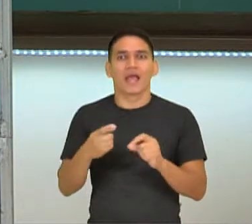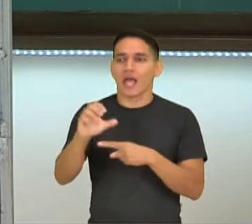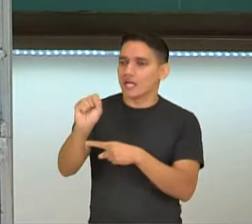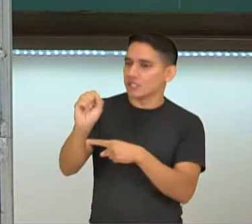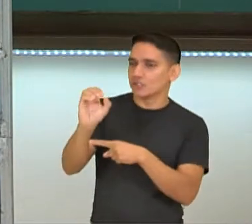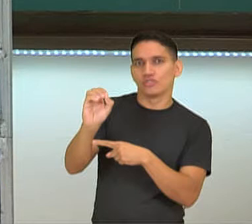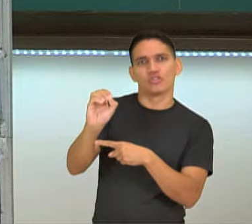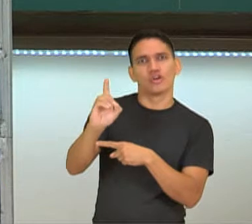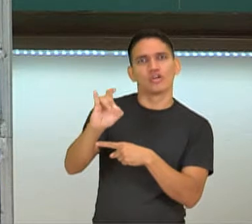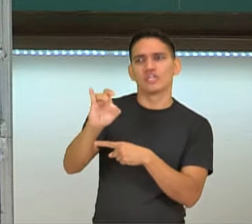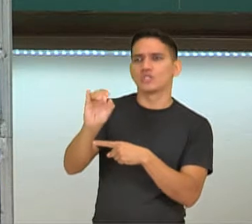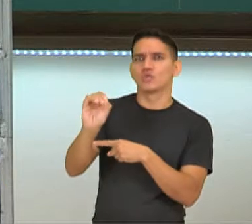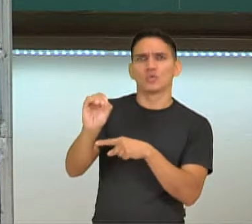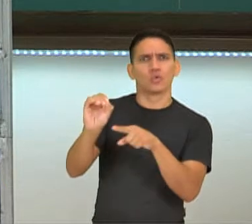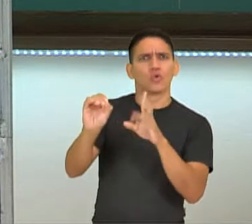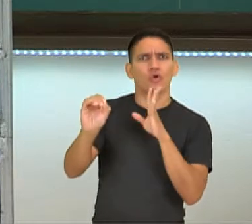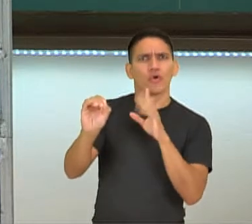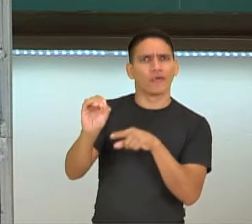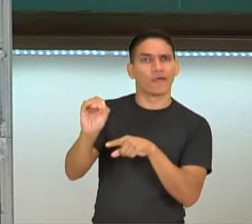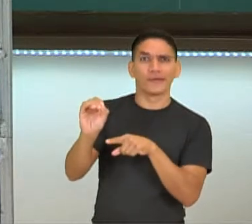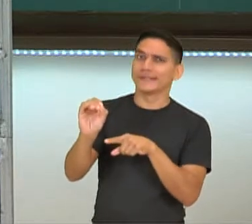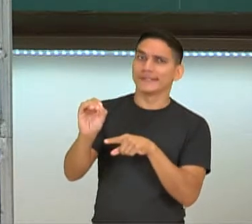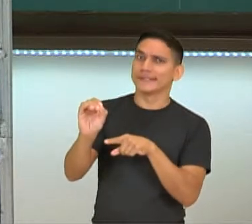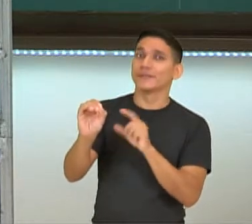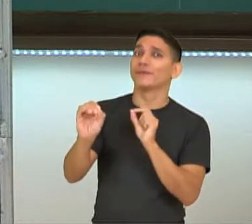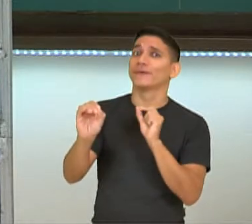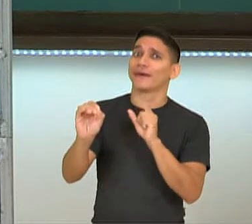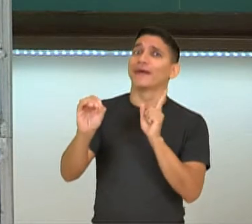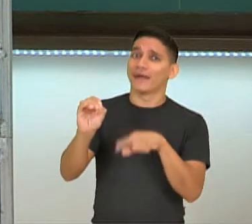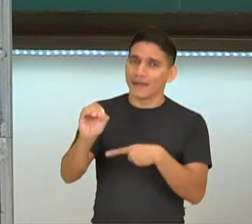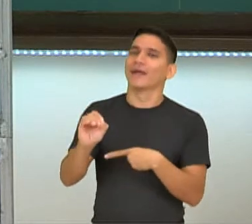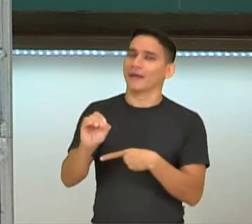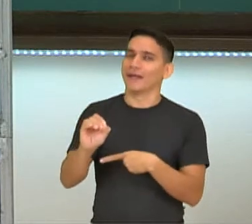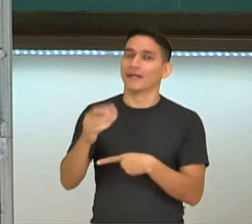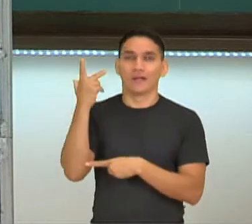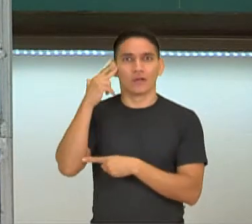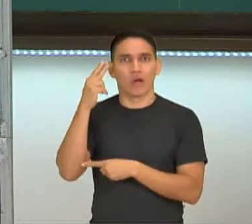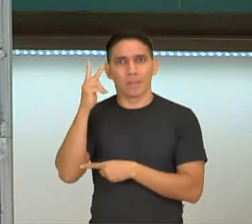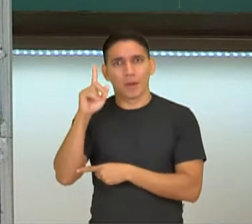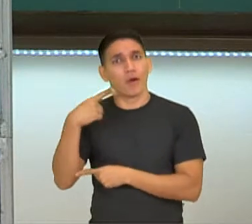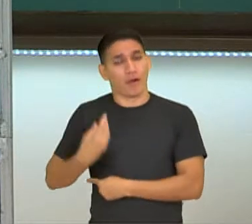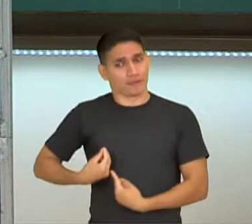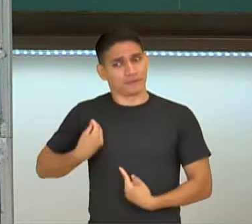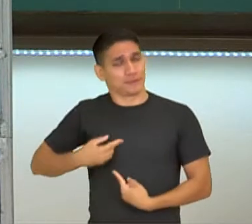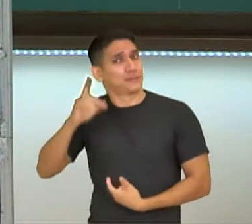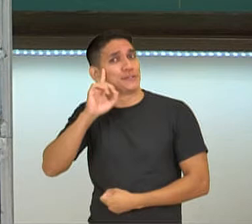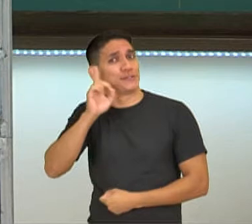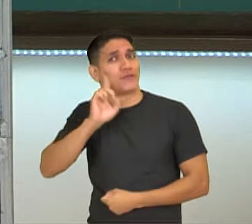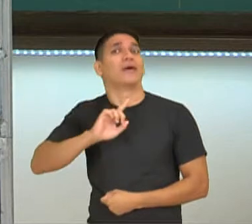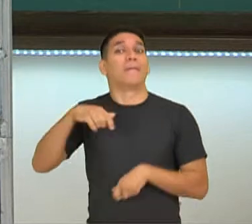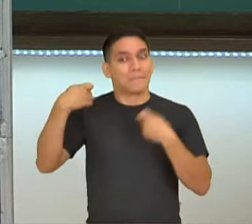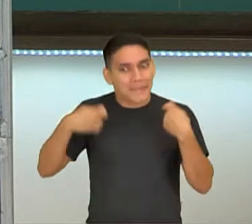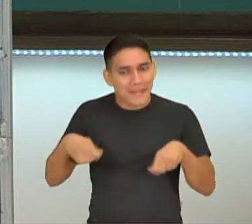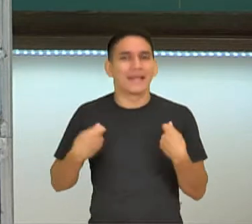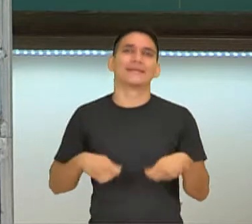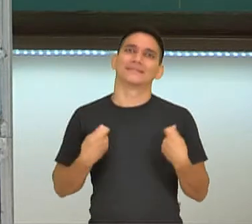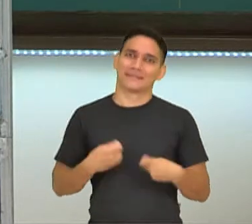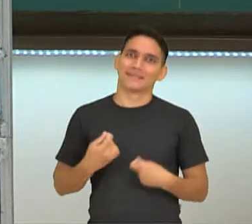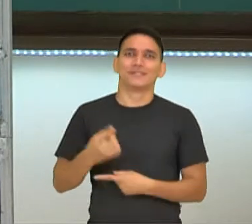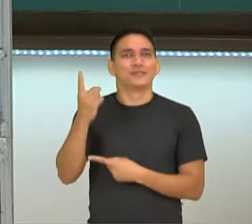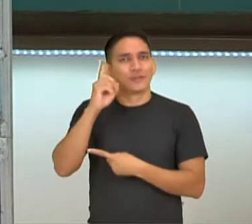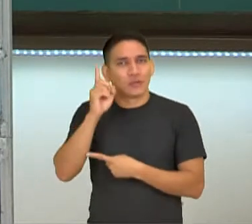sódio. Sabe o que é isso? Pois é, ele está presente nas nossas vidas, ele precisa estar